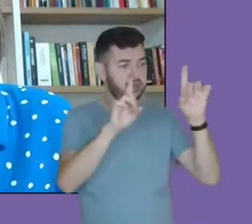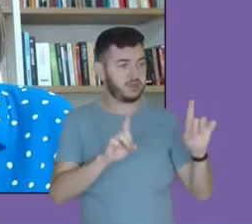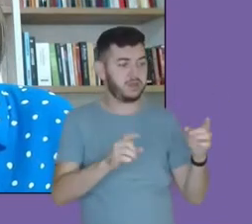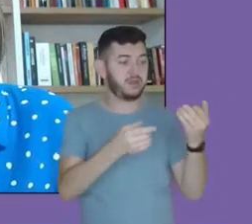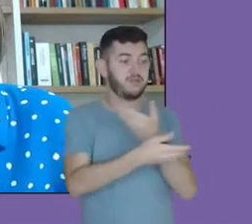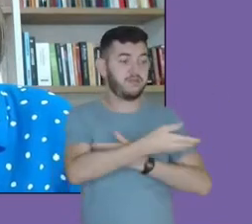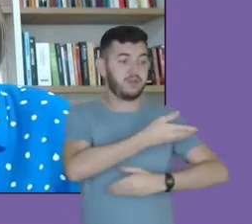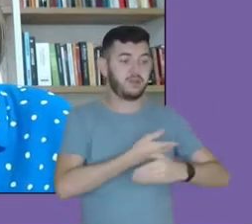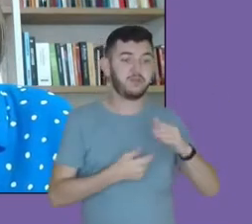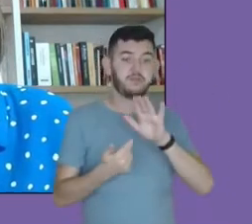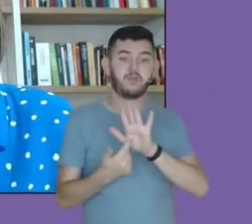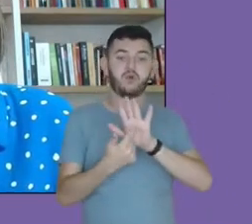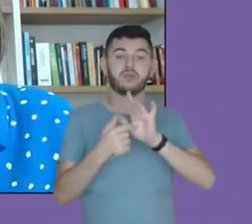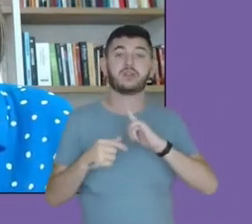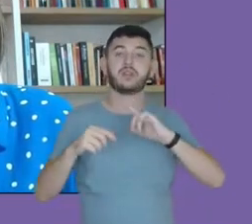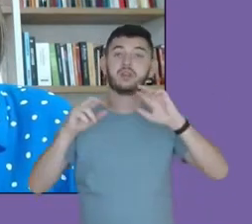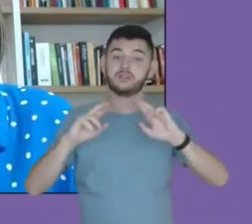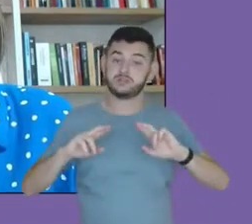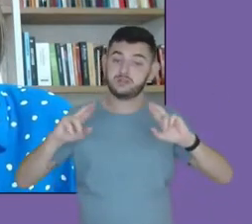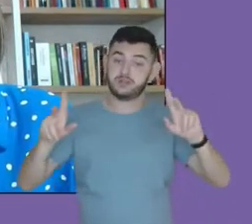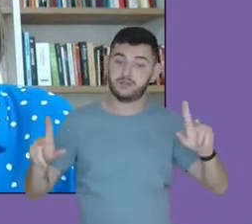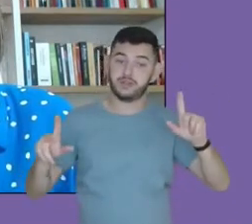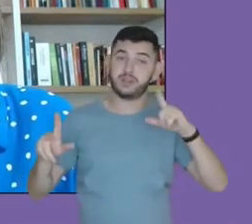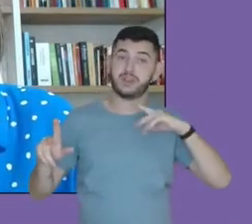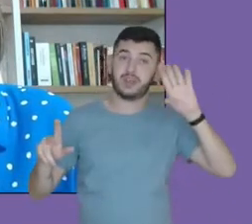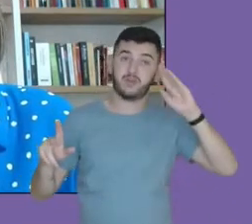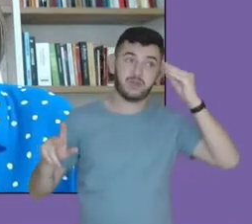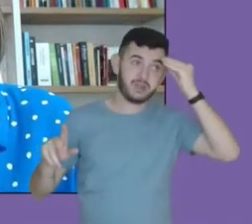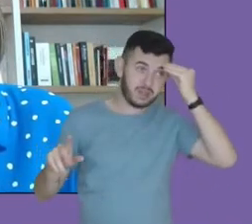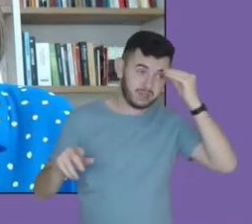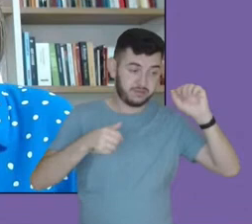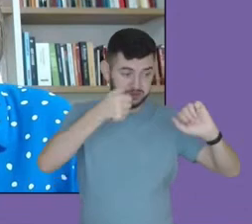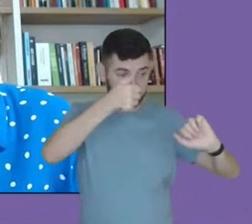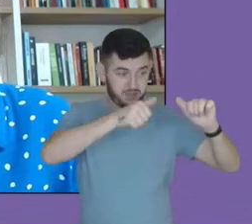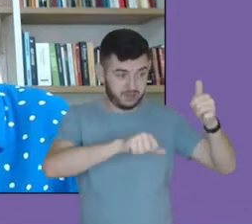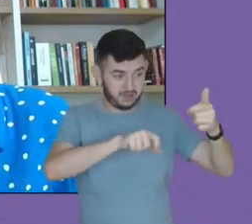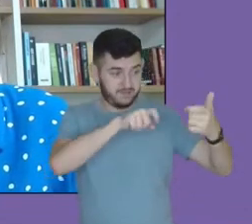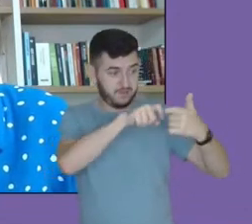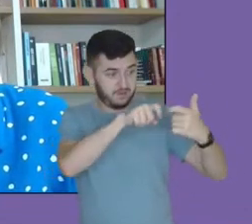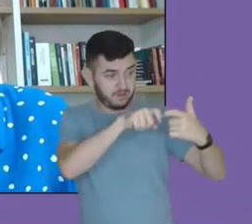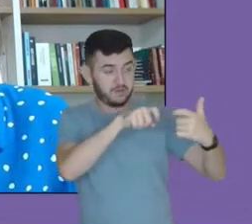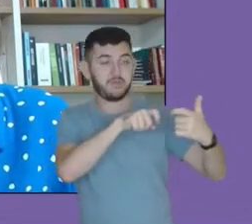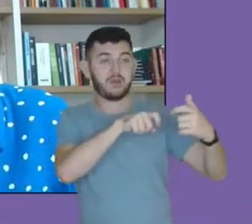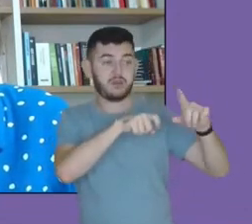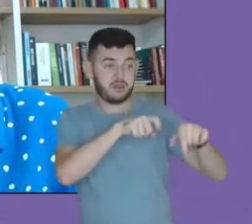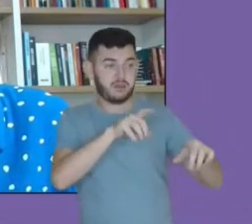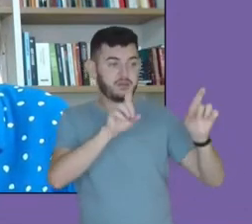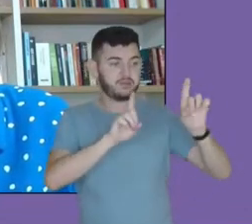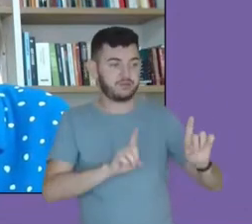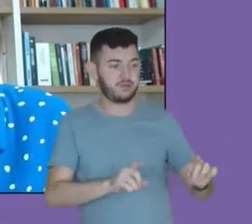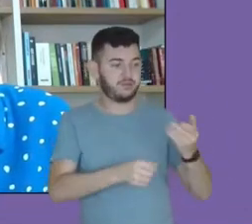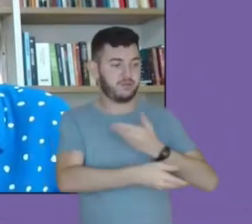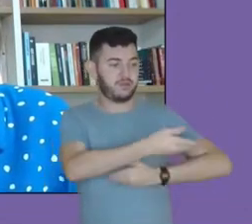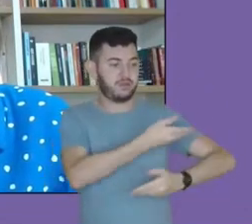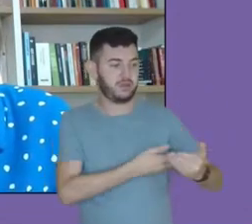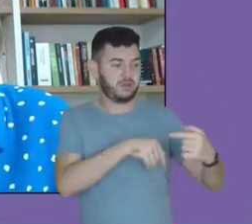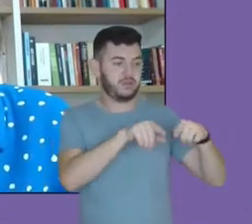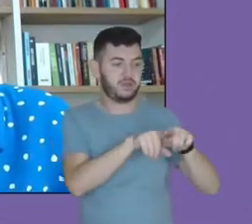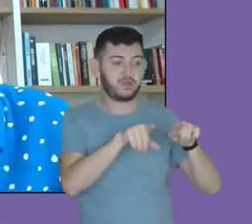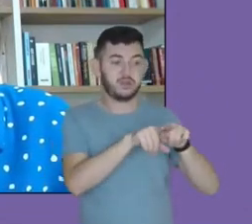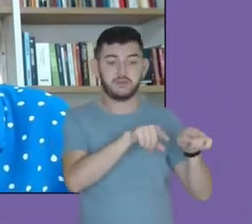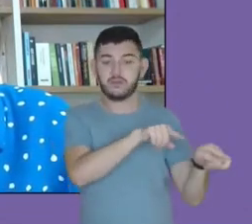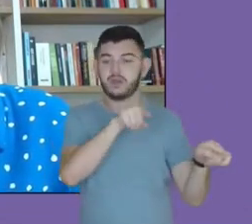é, como eu disse, a concepção médica da deficiência e educacional.